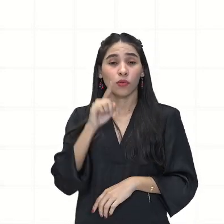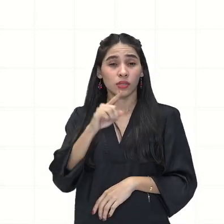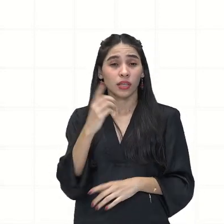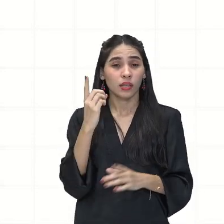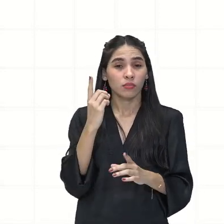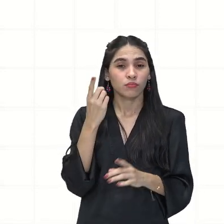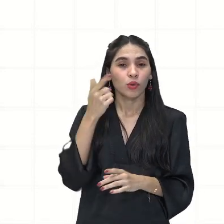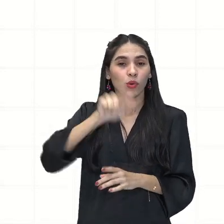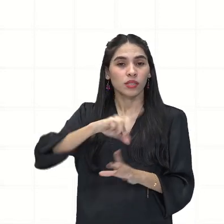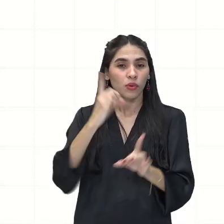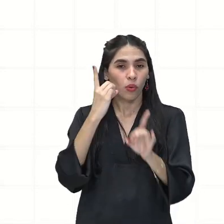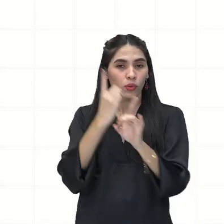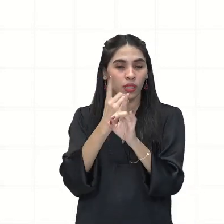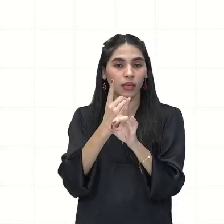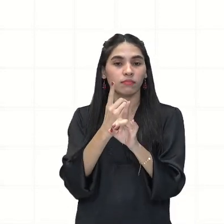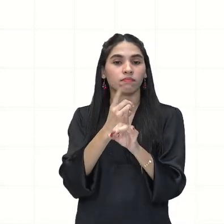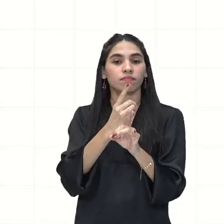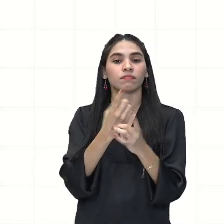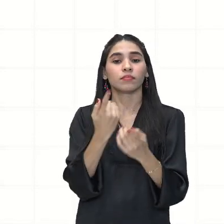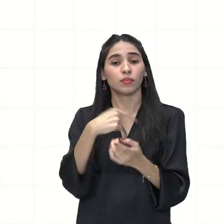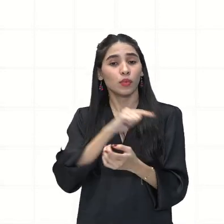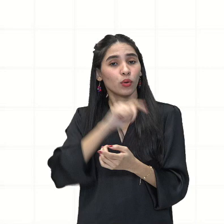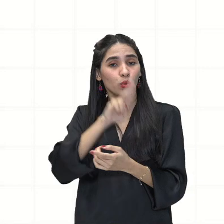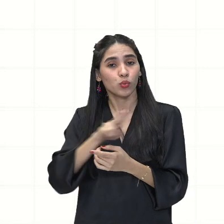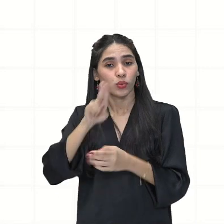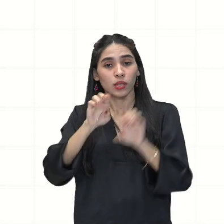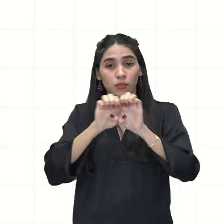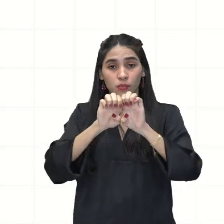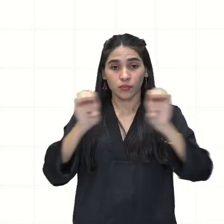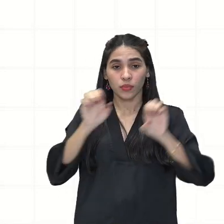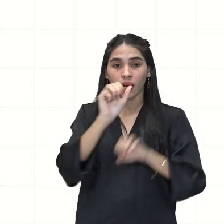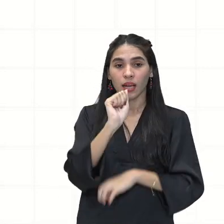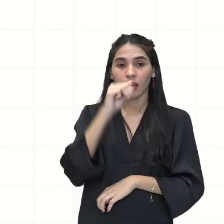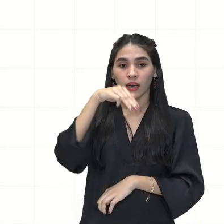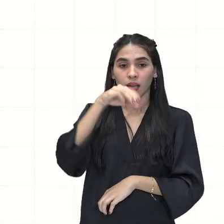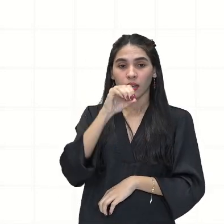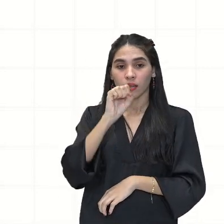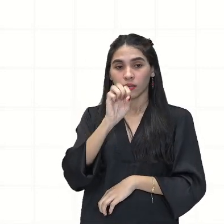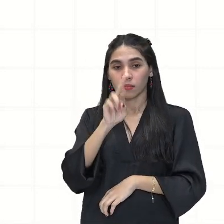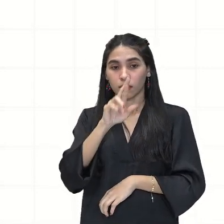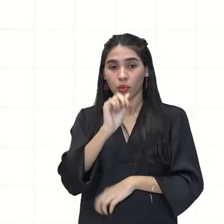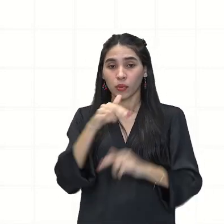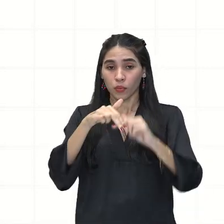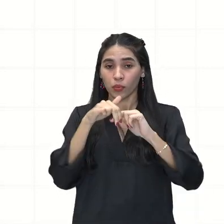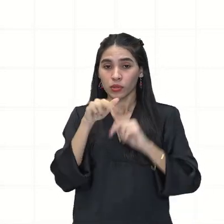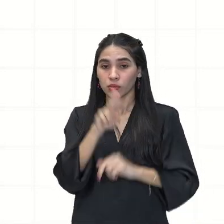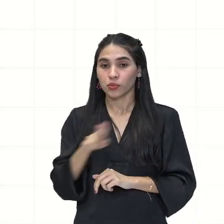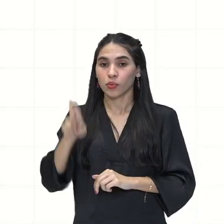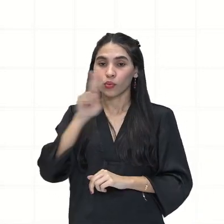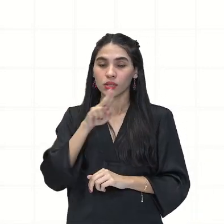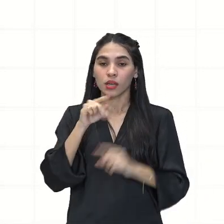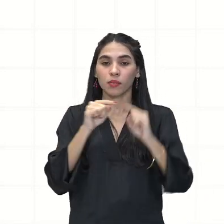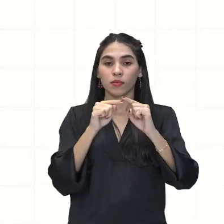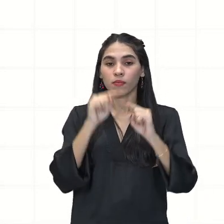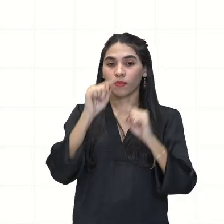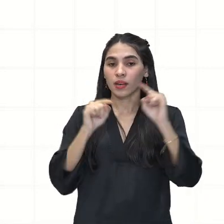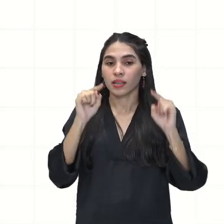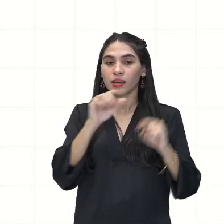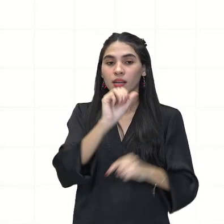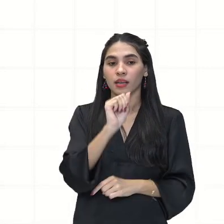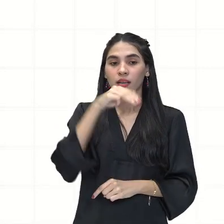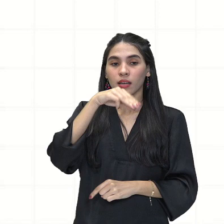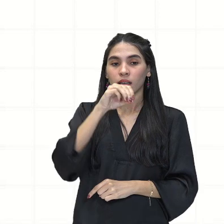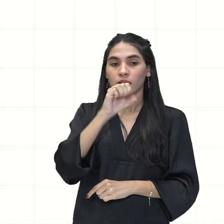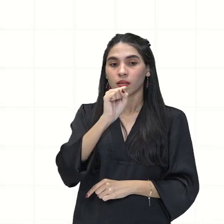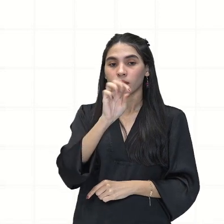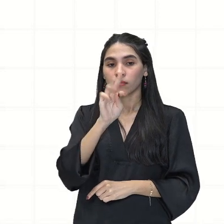cada turma, utilizamos uma amostra. Por isso, empregamos a fórmula da variância amostral, ó,